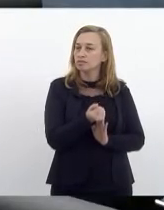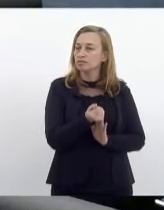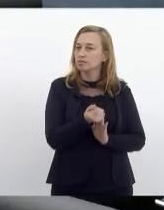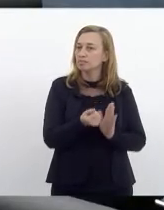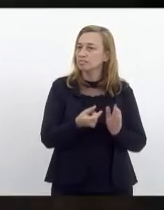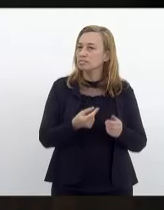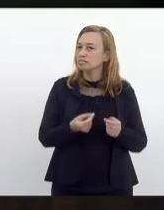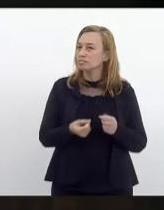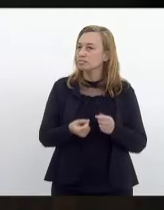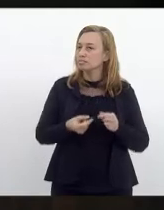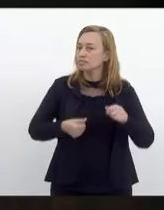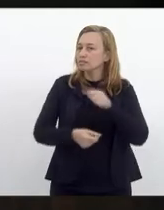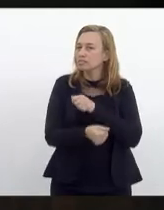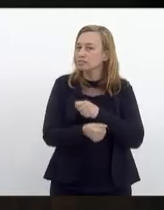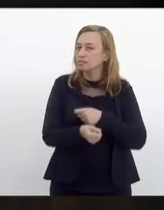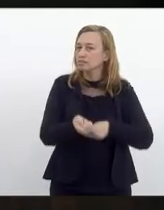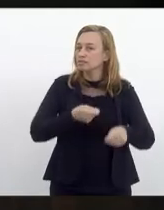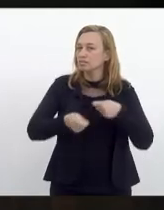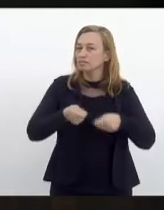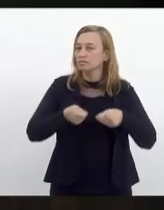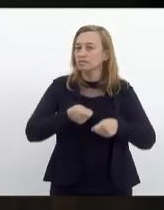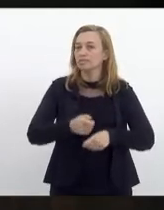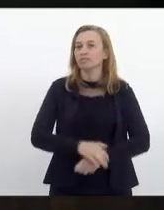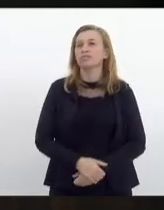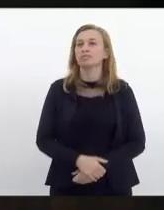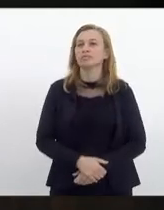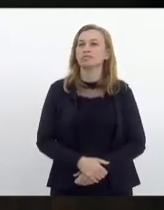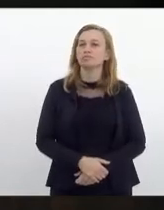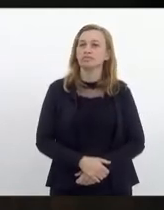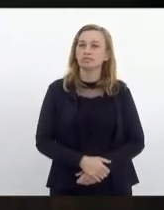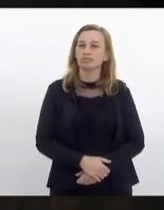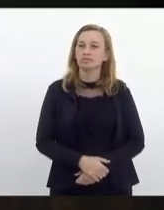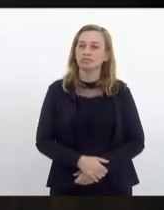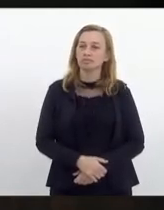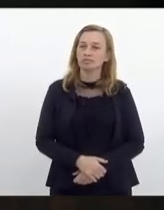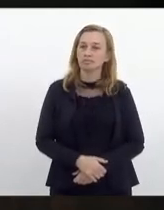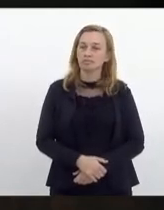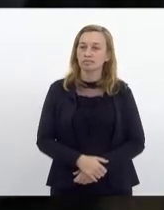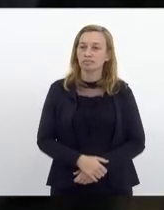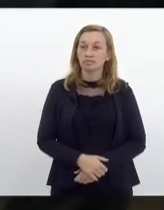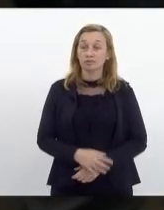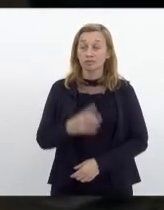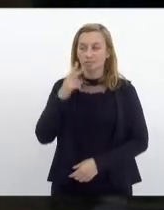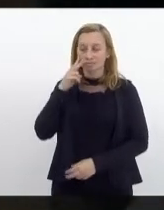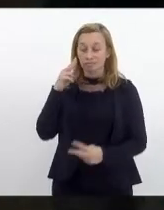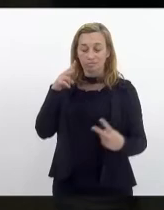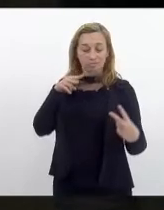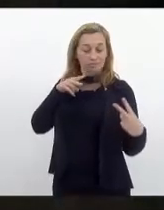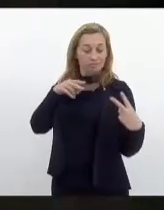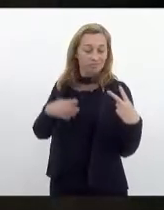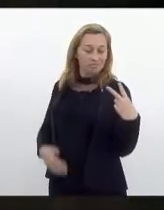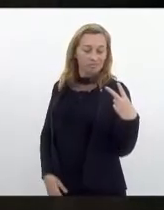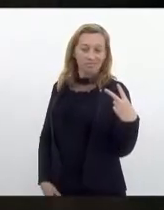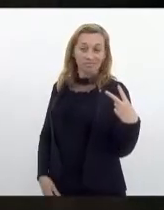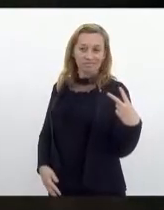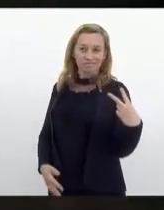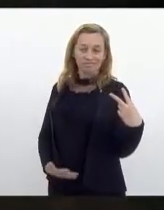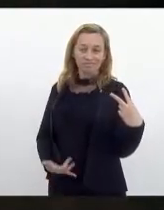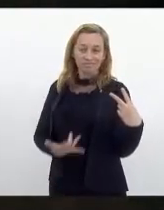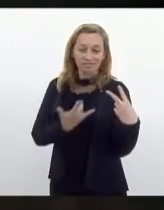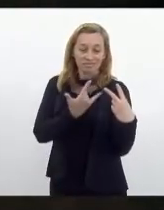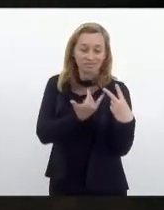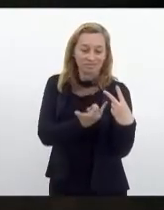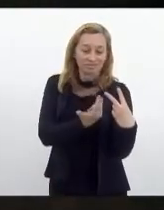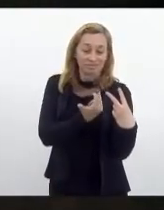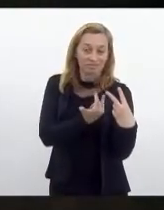Finanças, Fiscalização Financeira e Controle. O olhar dele é até terrorista. Pela Comissão de Constituição e Justiça, deputado.